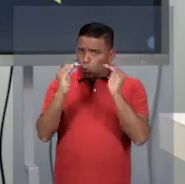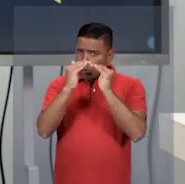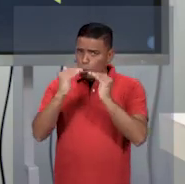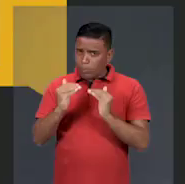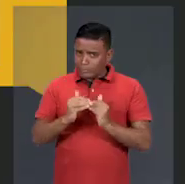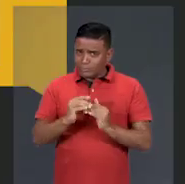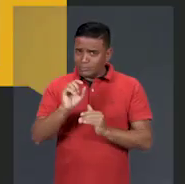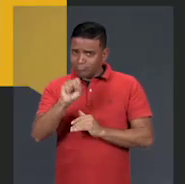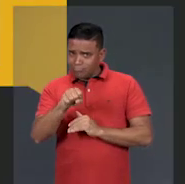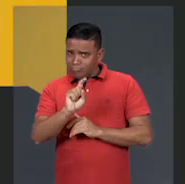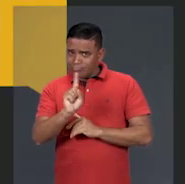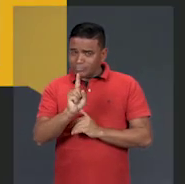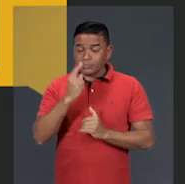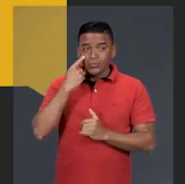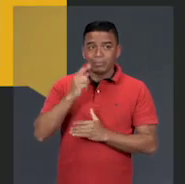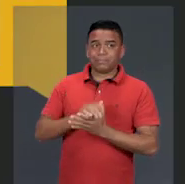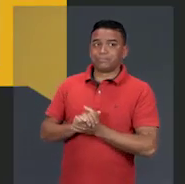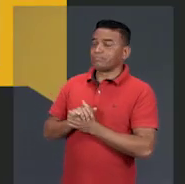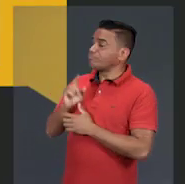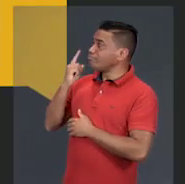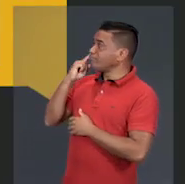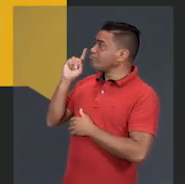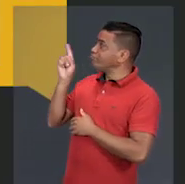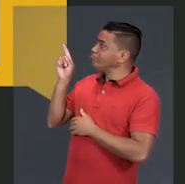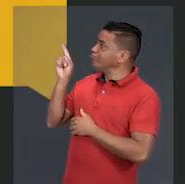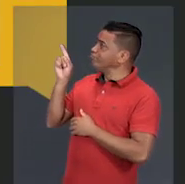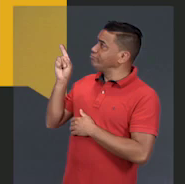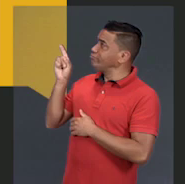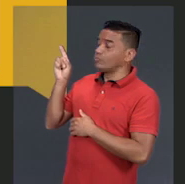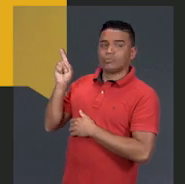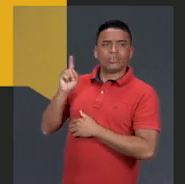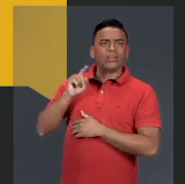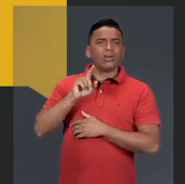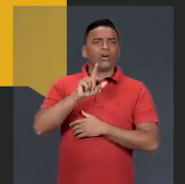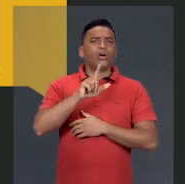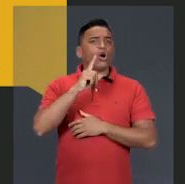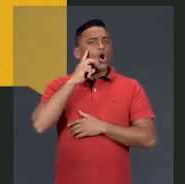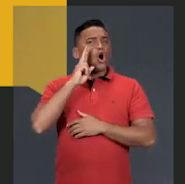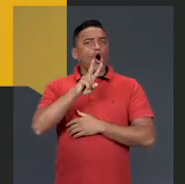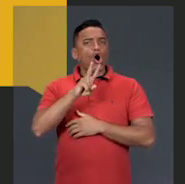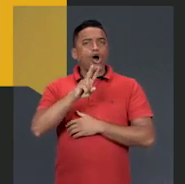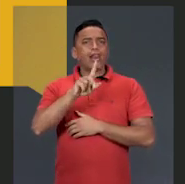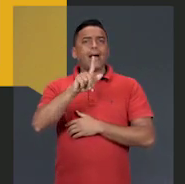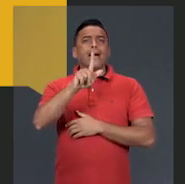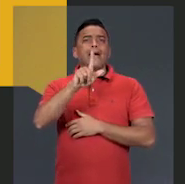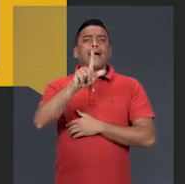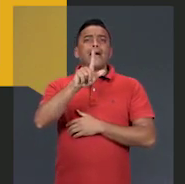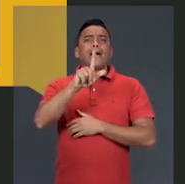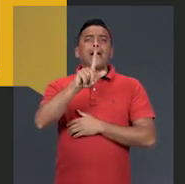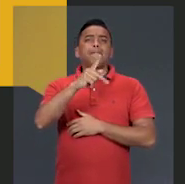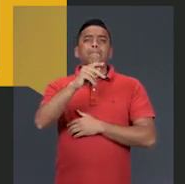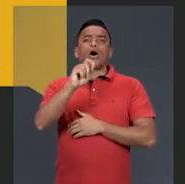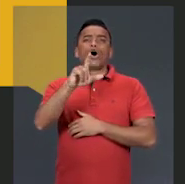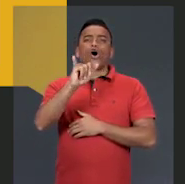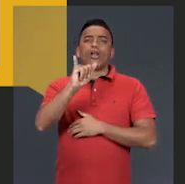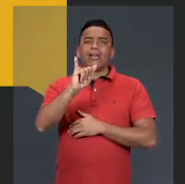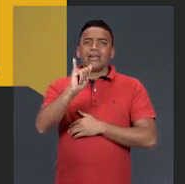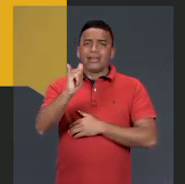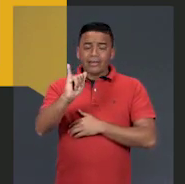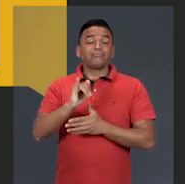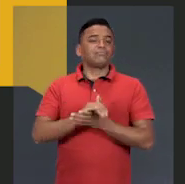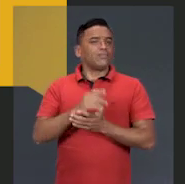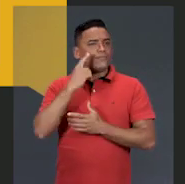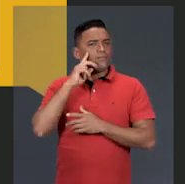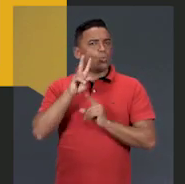aqui? Look, Polly. Olha, Polly. It says that people who spend too much